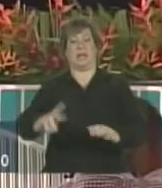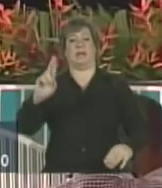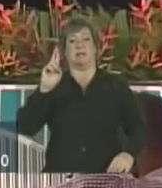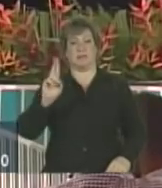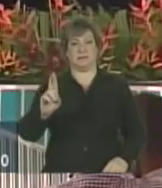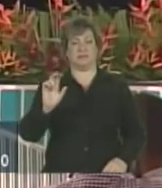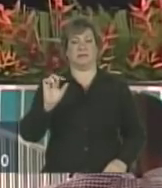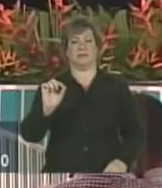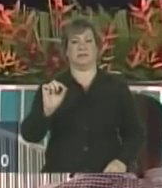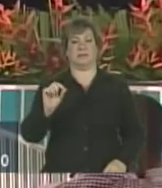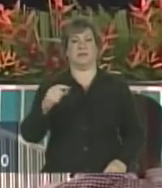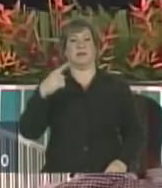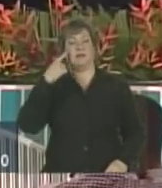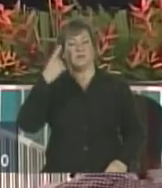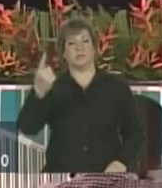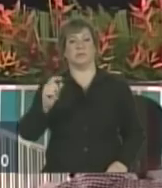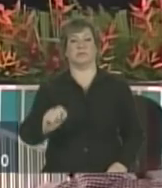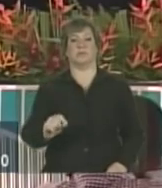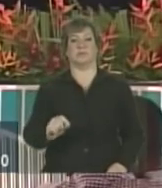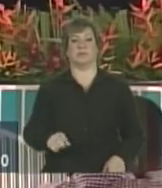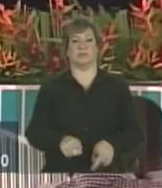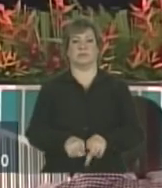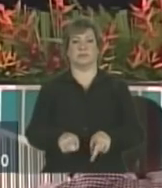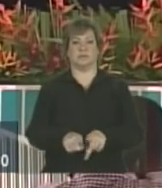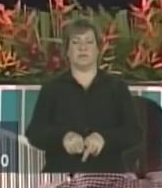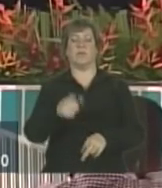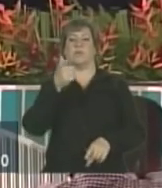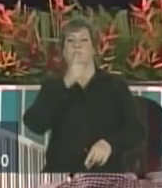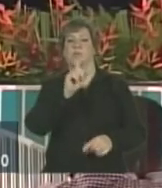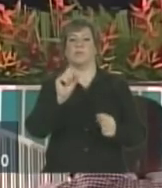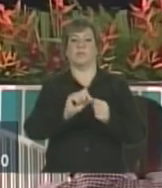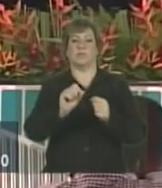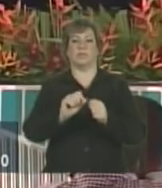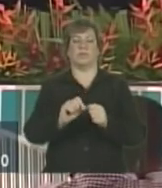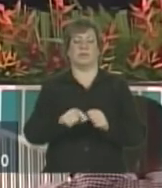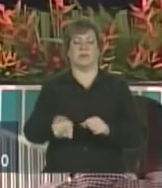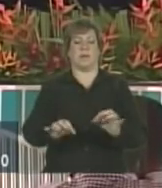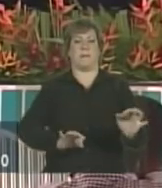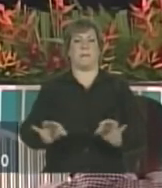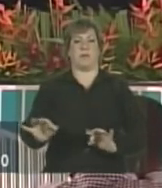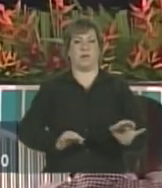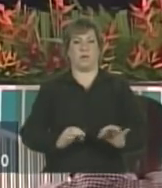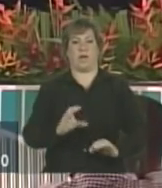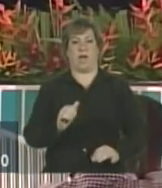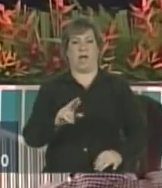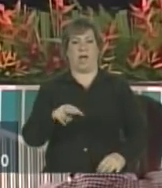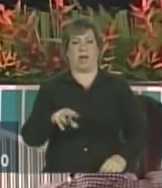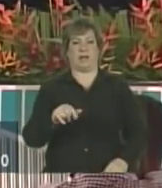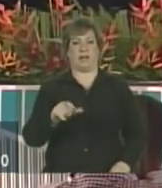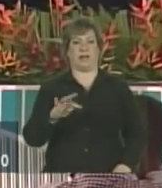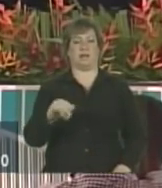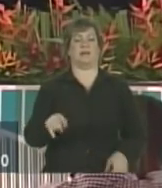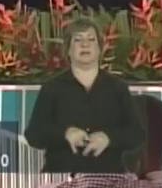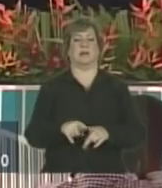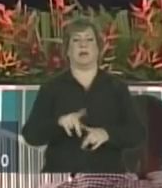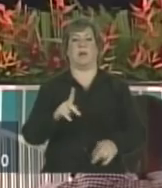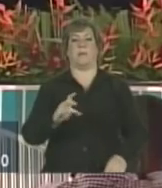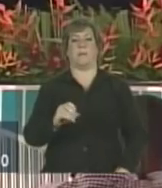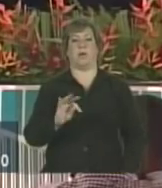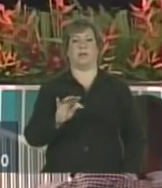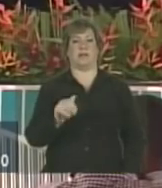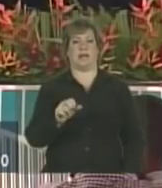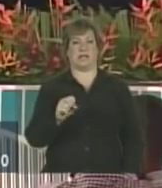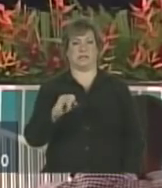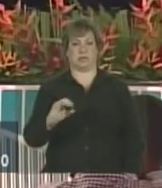responsáveis pela solução e pela realização desse projeto da Carnalita e do Potássio. O